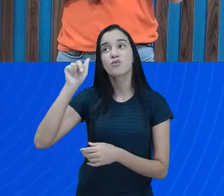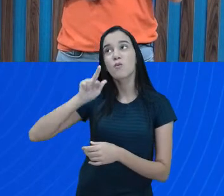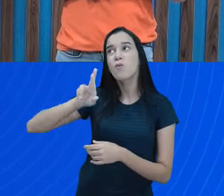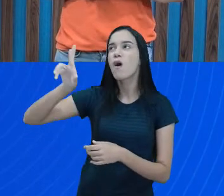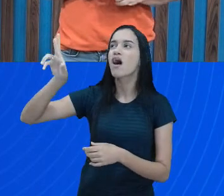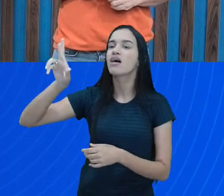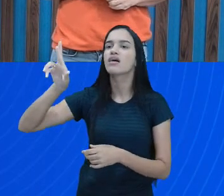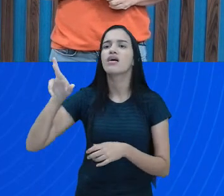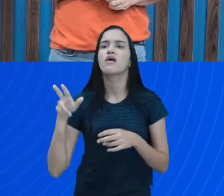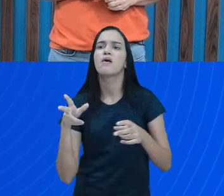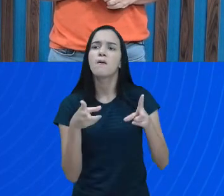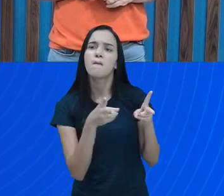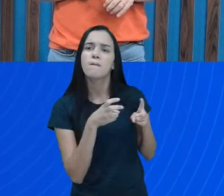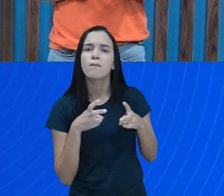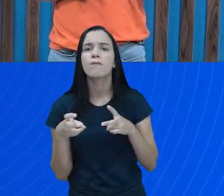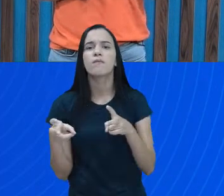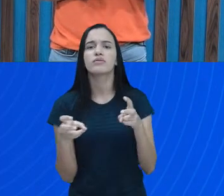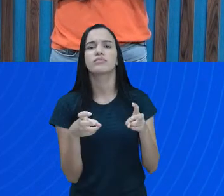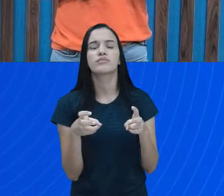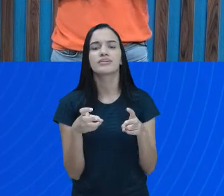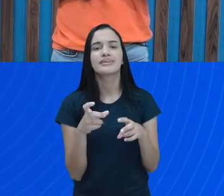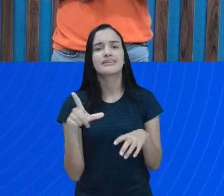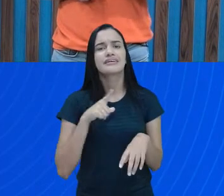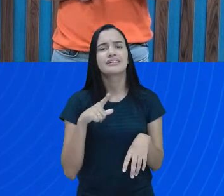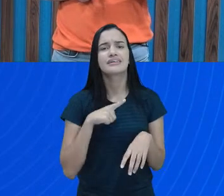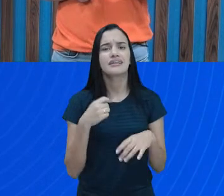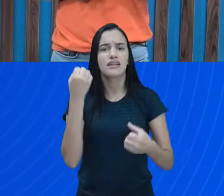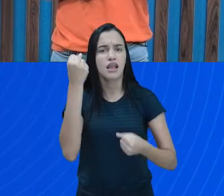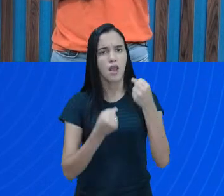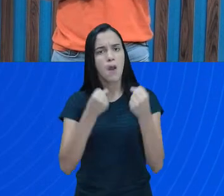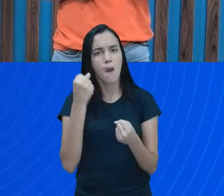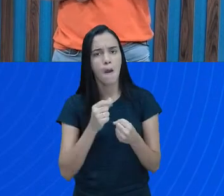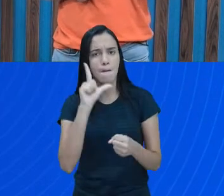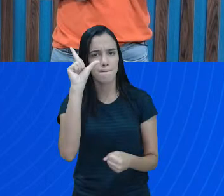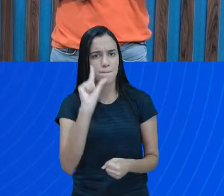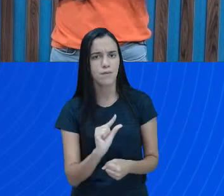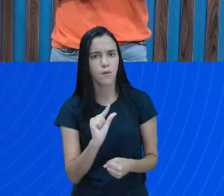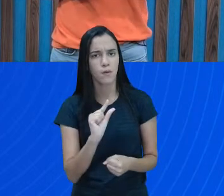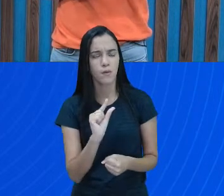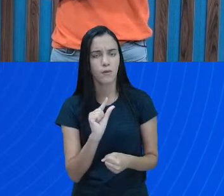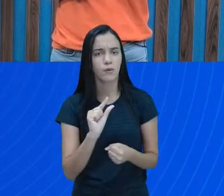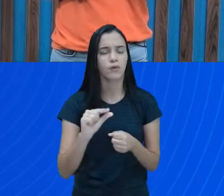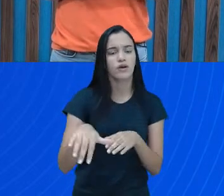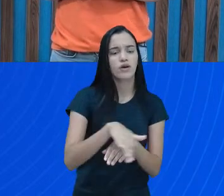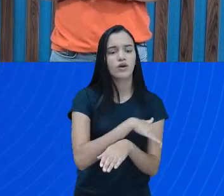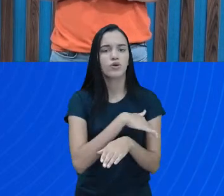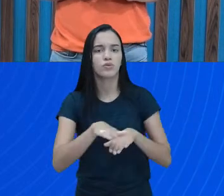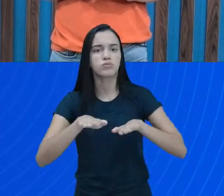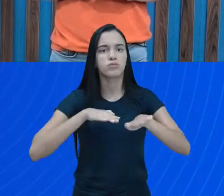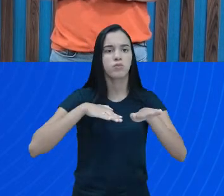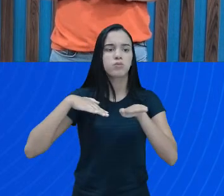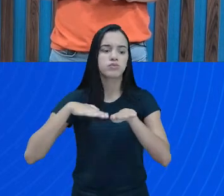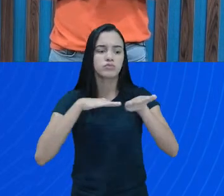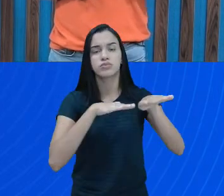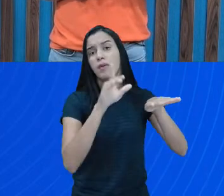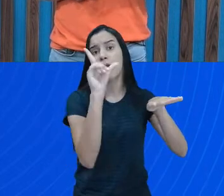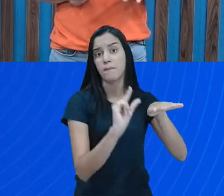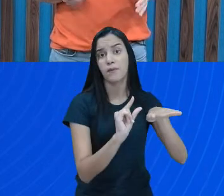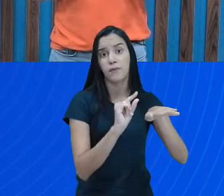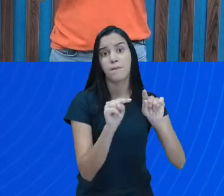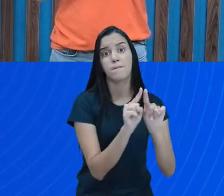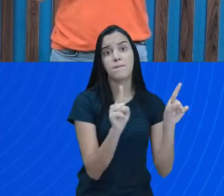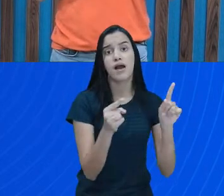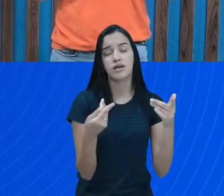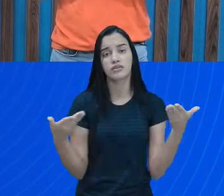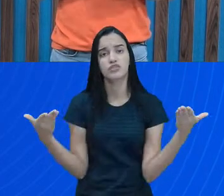fotos anteriores do Recife que existiam poucos carros trafegando, né, pelas ruas. E hoje nós